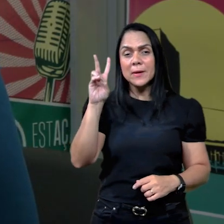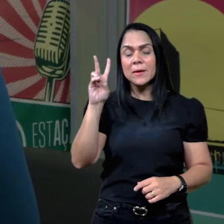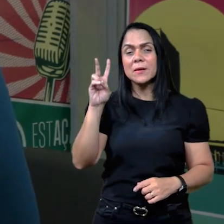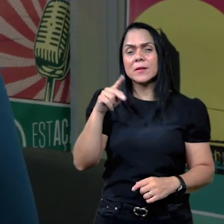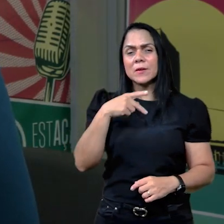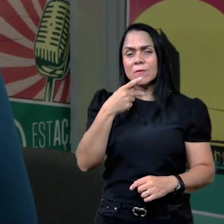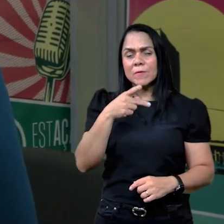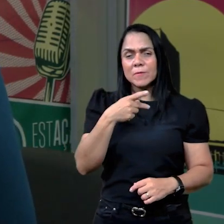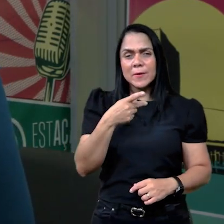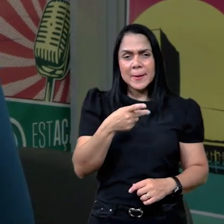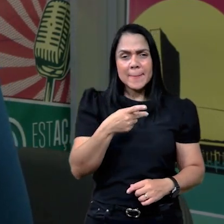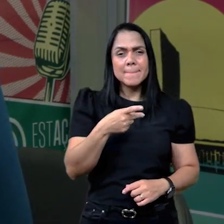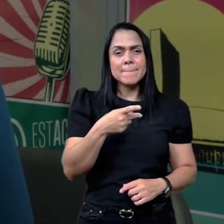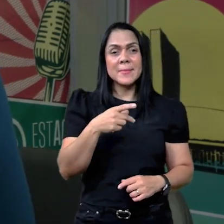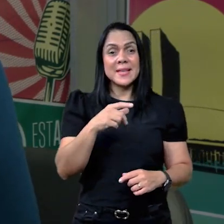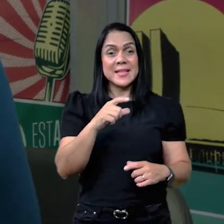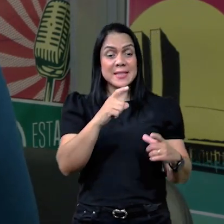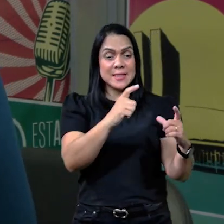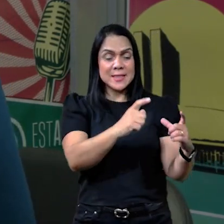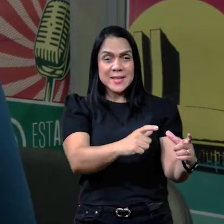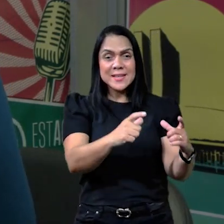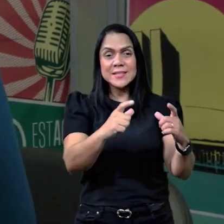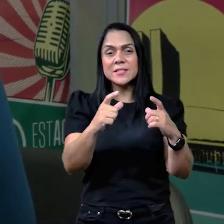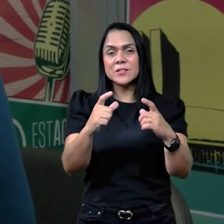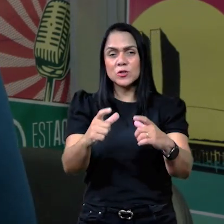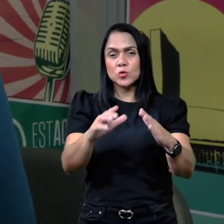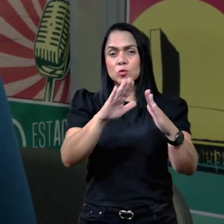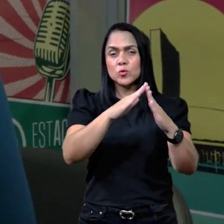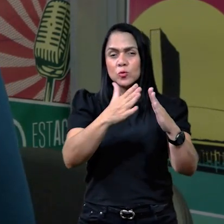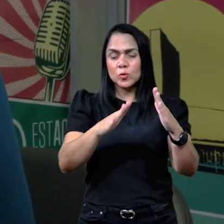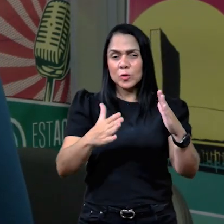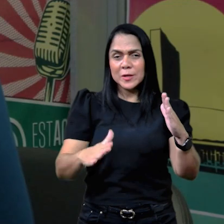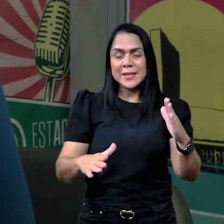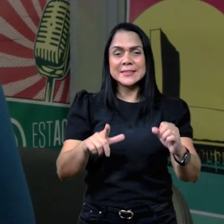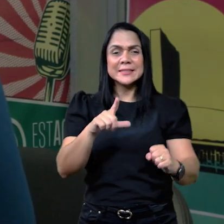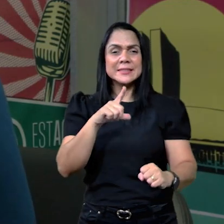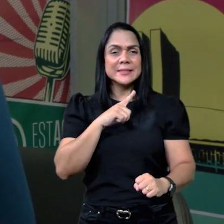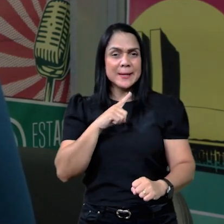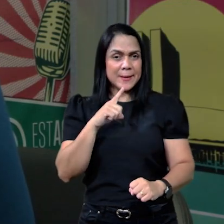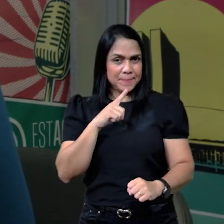falado para você, né, Bianca, que nesses terreiros a gente tem ali